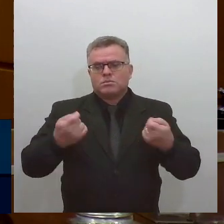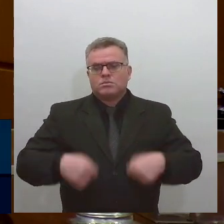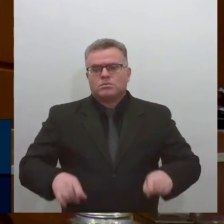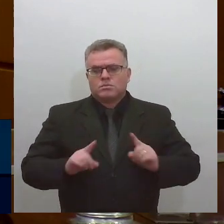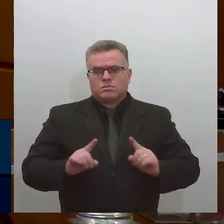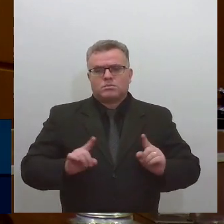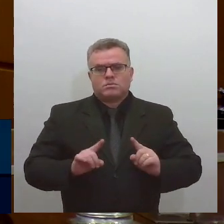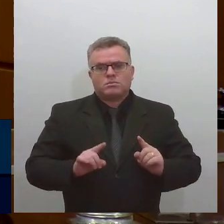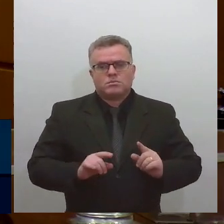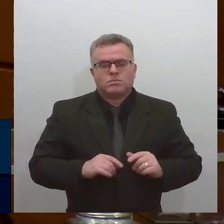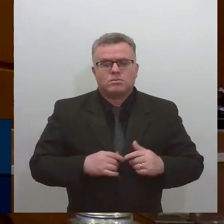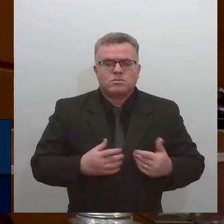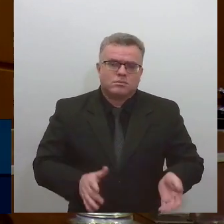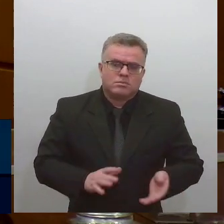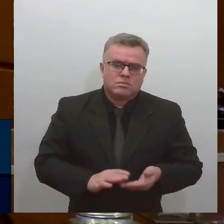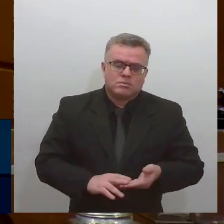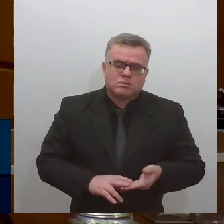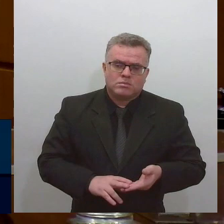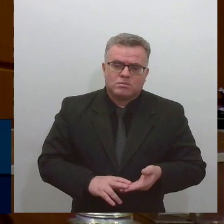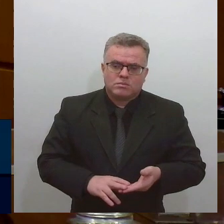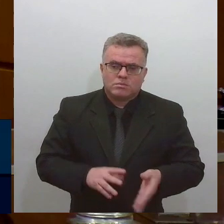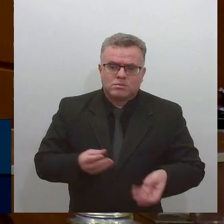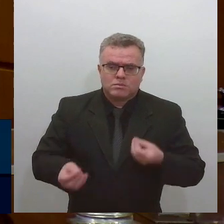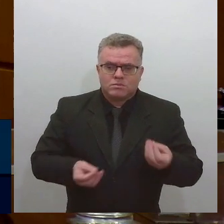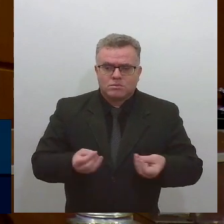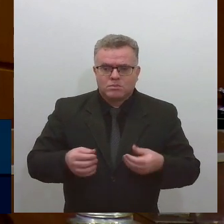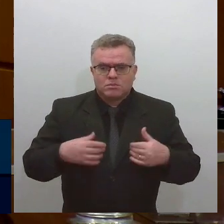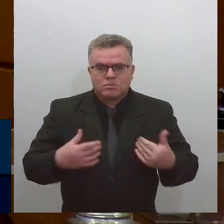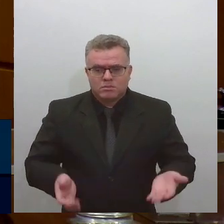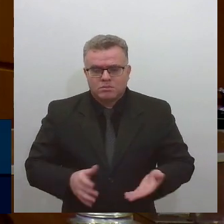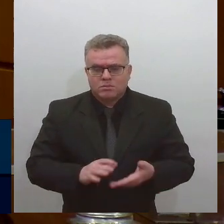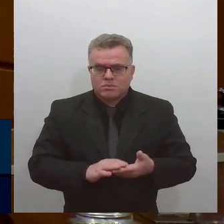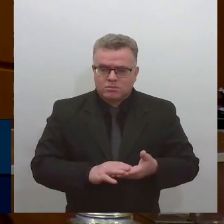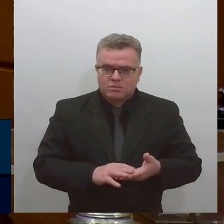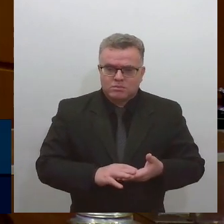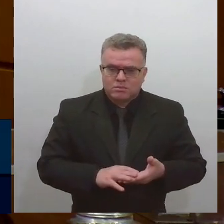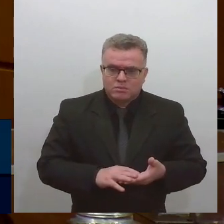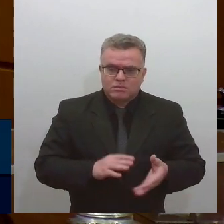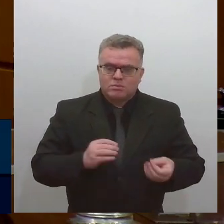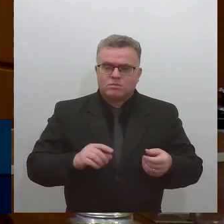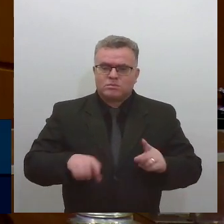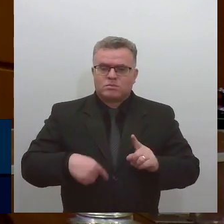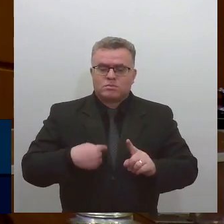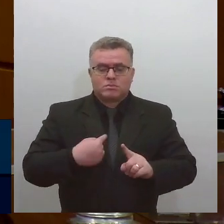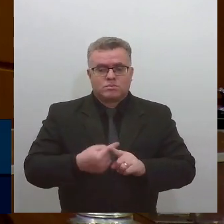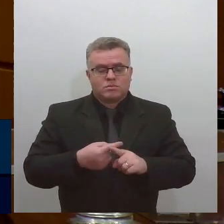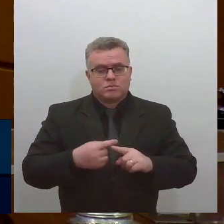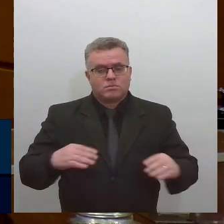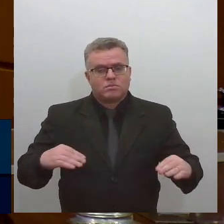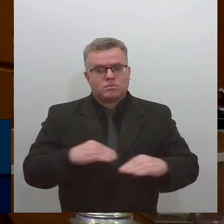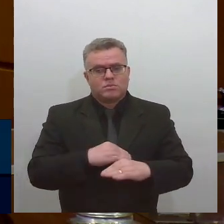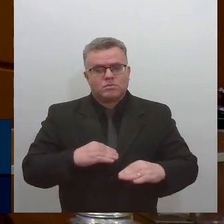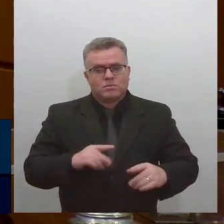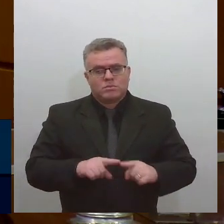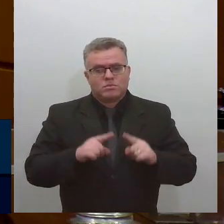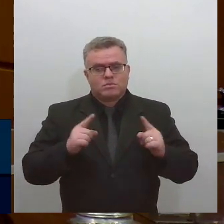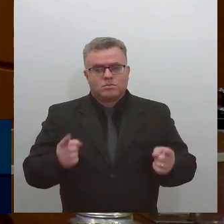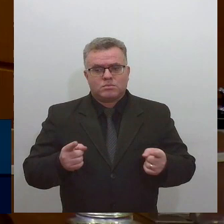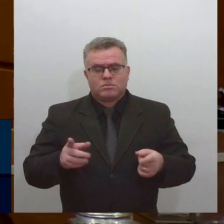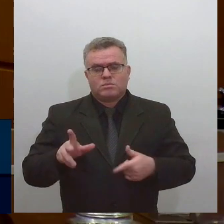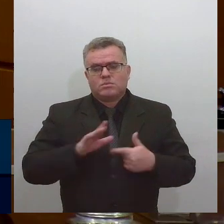justifique a necessidade de duplicação Mas nós vamos fazer melhorias na na naquele segmento a gente vai